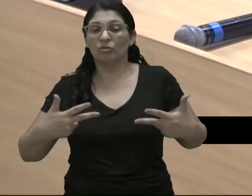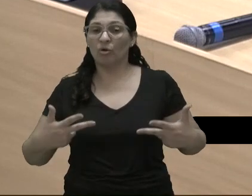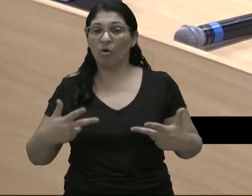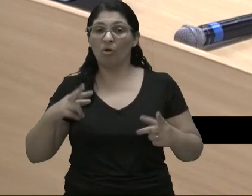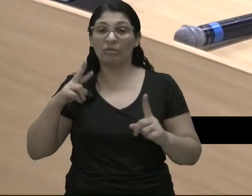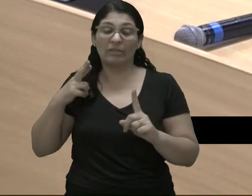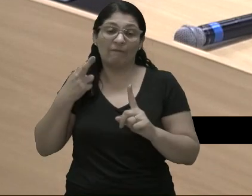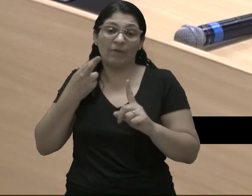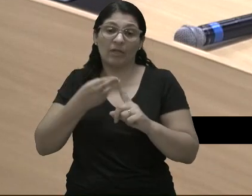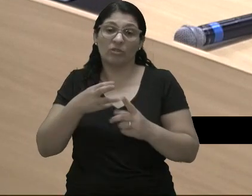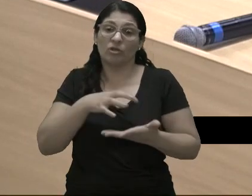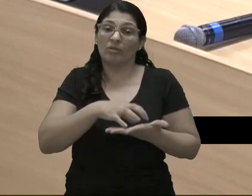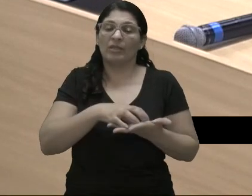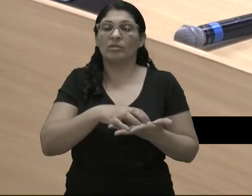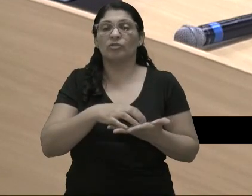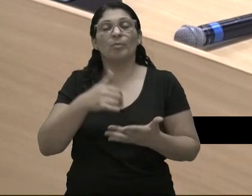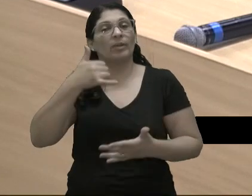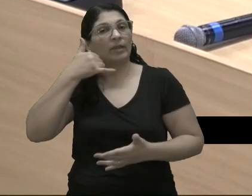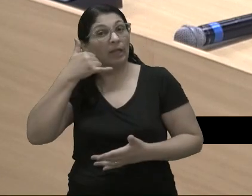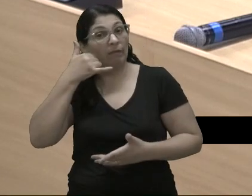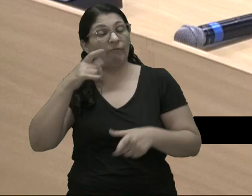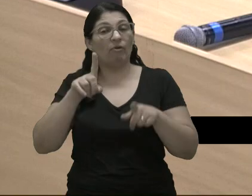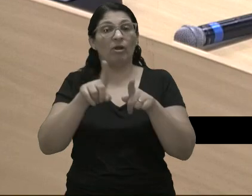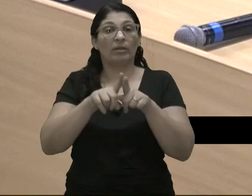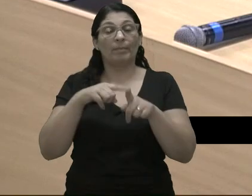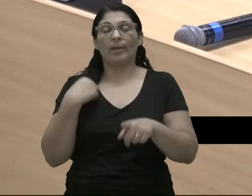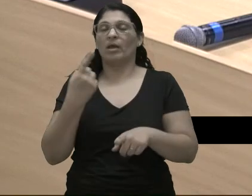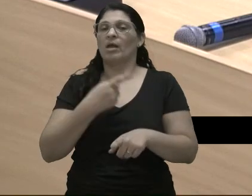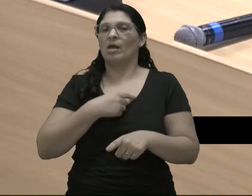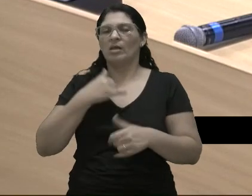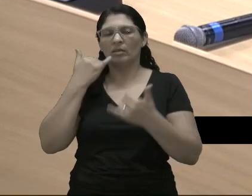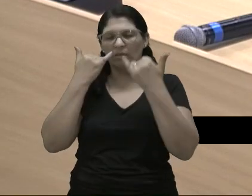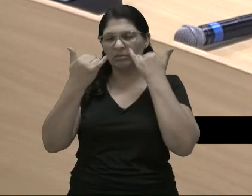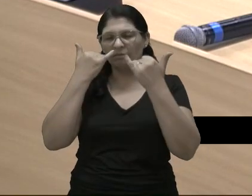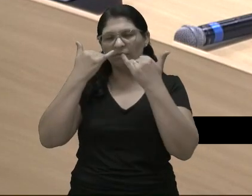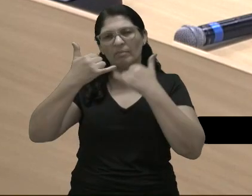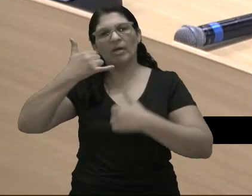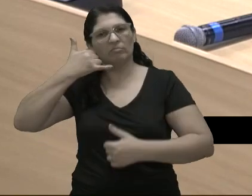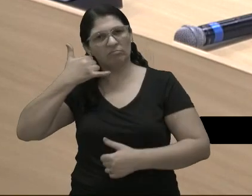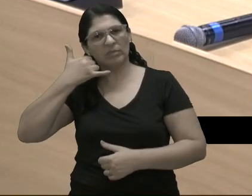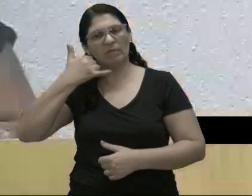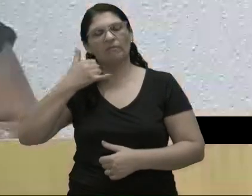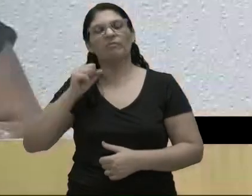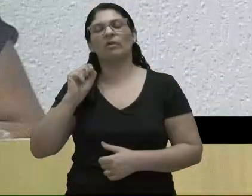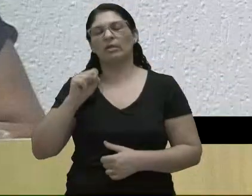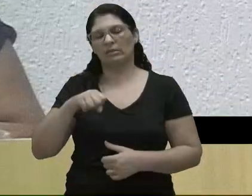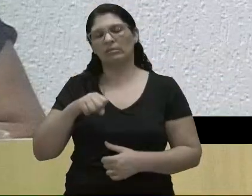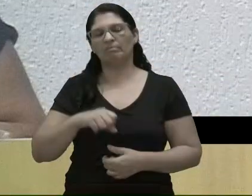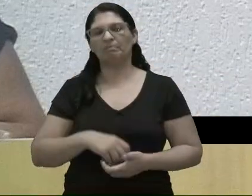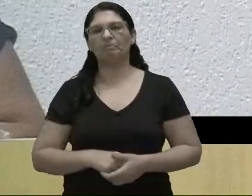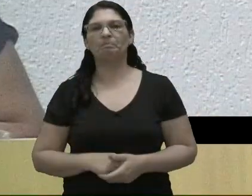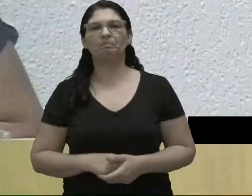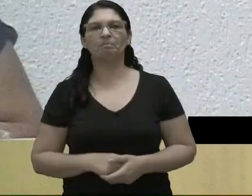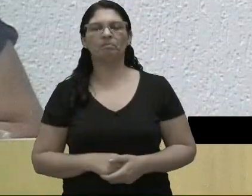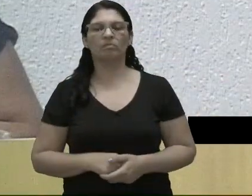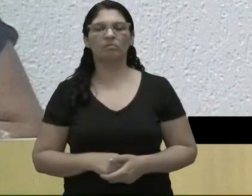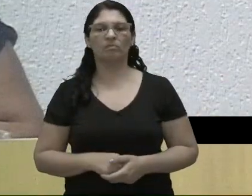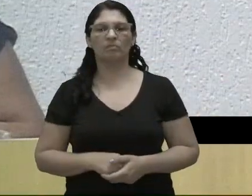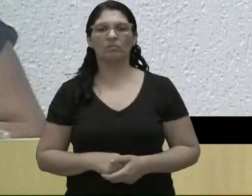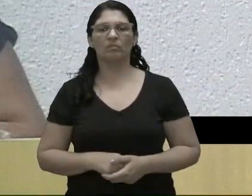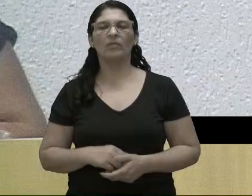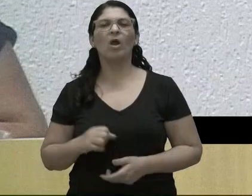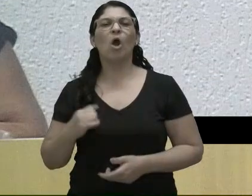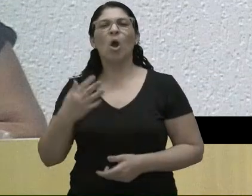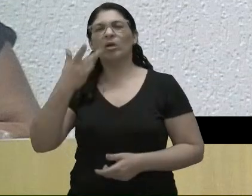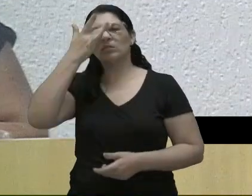referente à unidade por telefone. E a gente passa para eles também. Tá, ok. Quantas